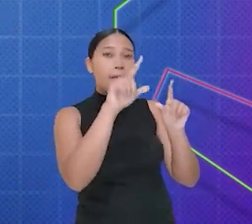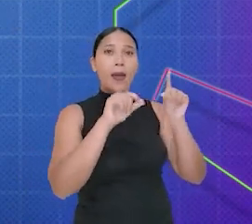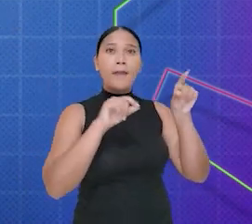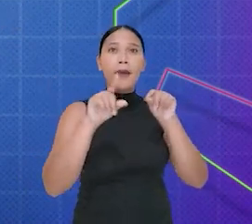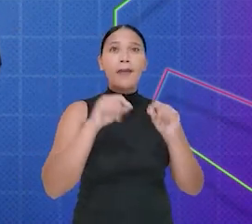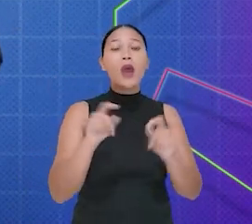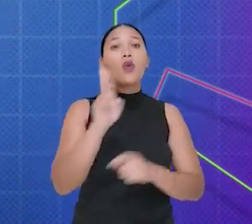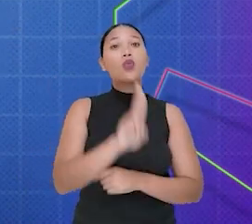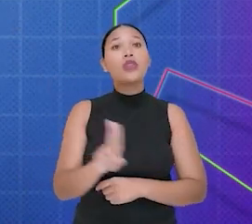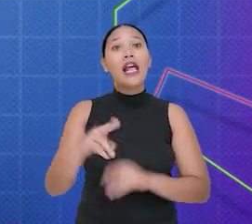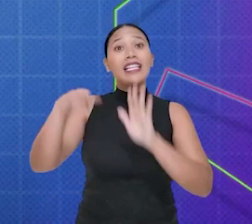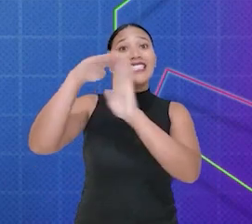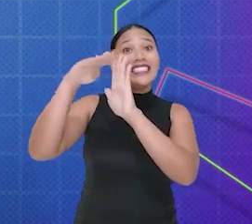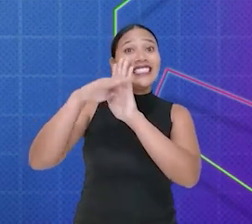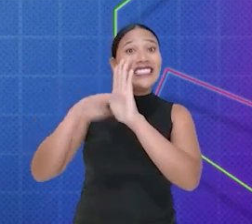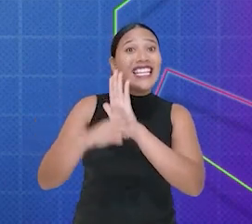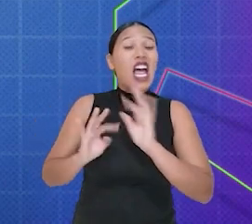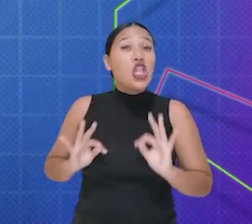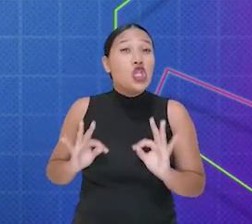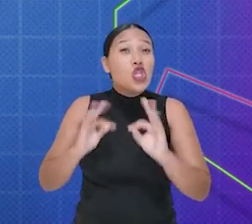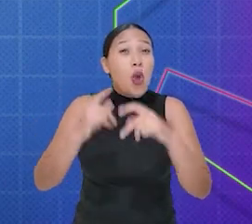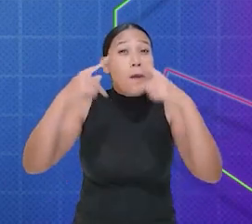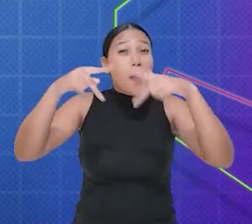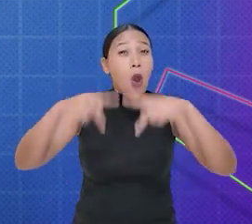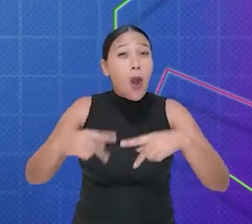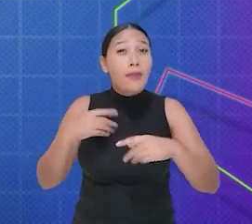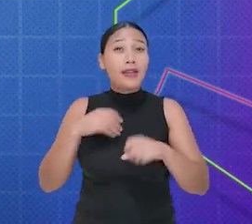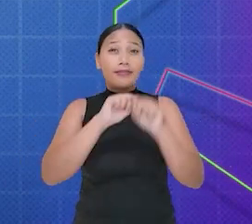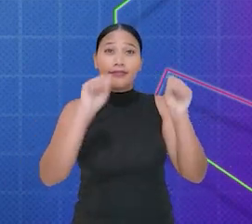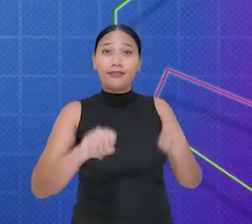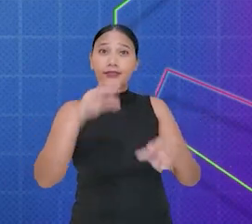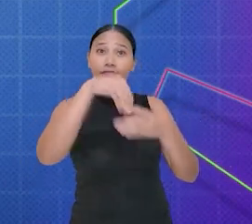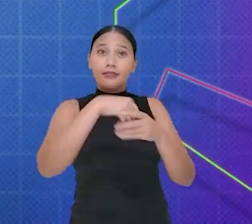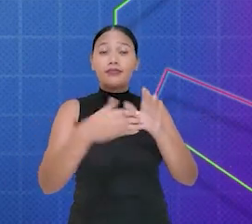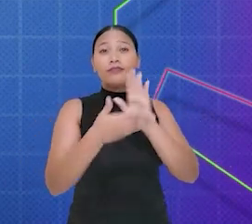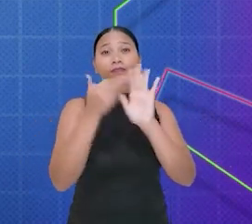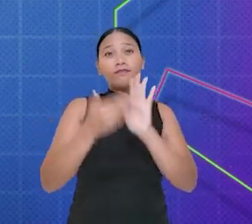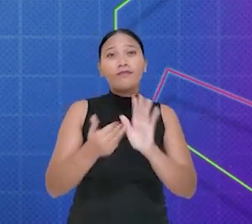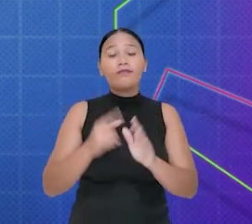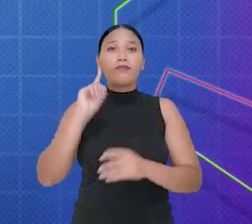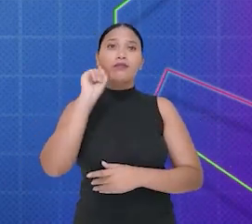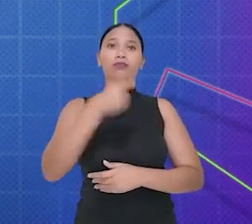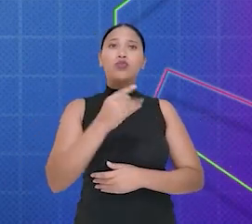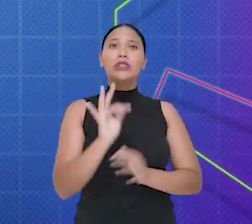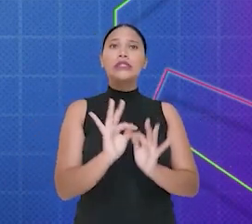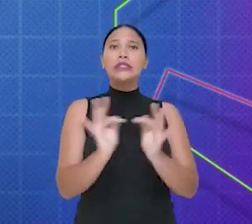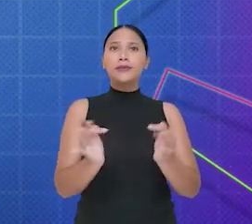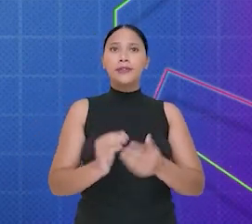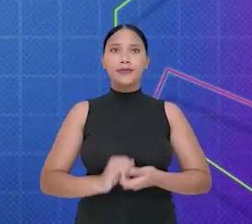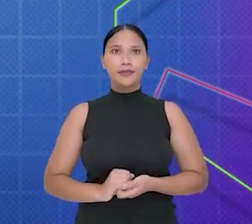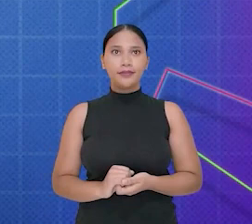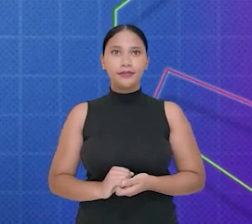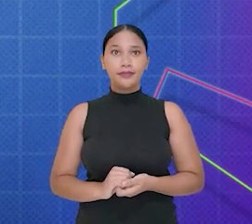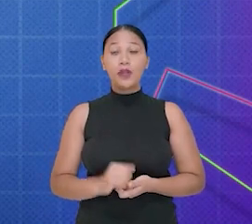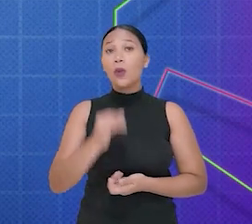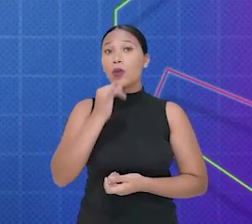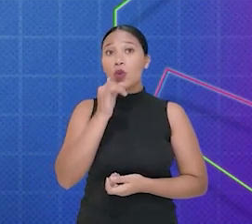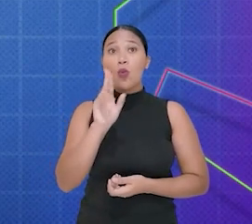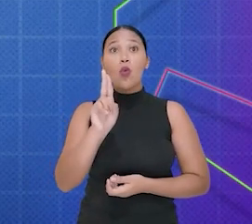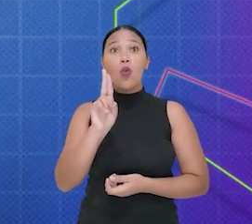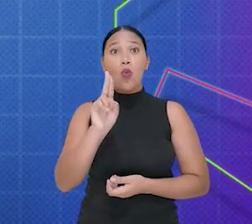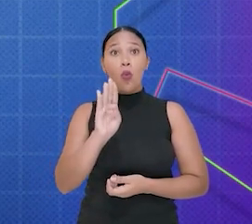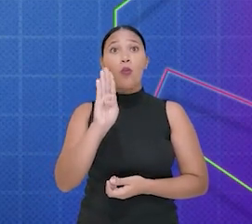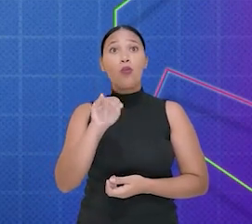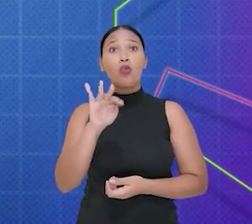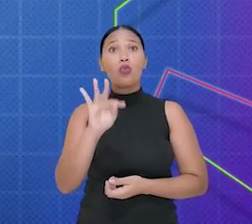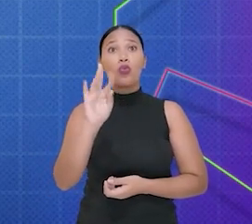de pacotes pode ser utilizado para listar todos os programas instalados no sistema e desinstalá-los com um comando bem simples. No